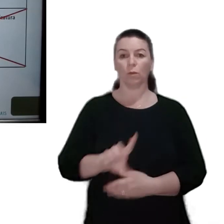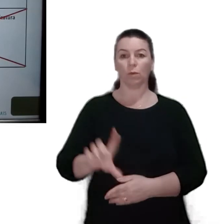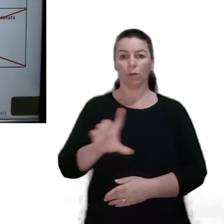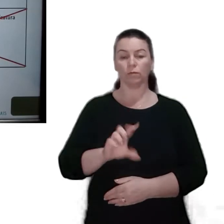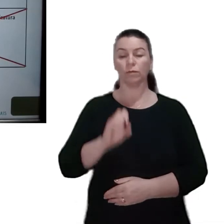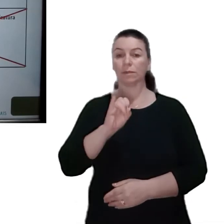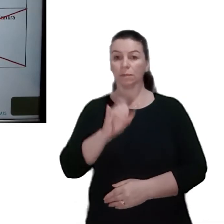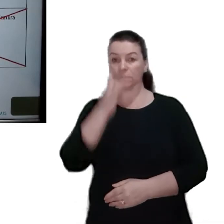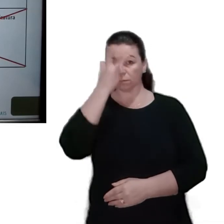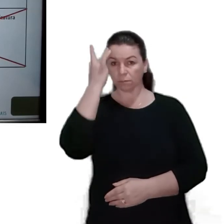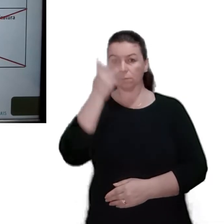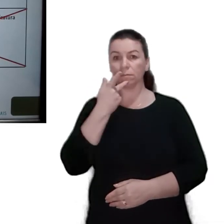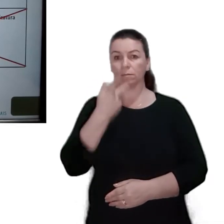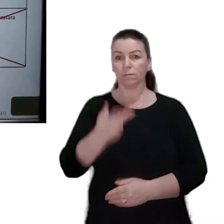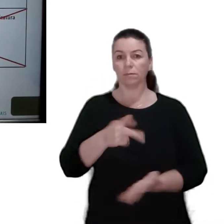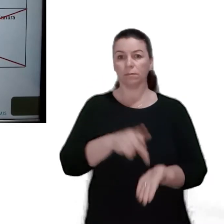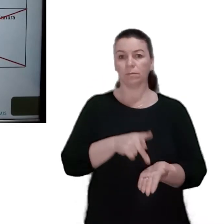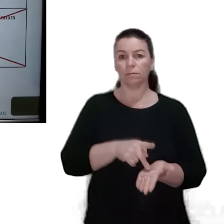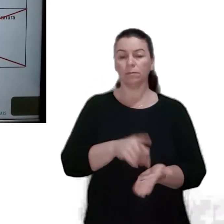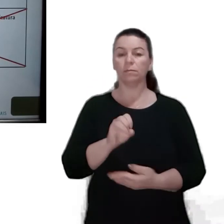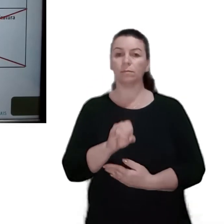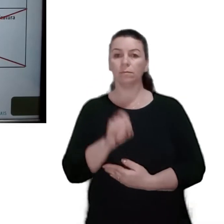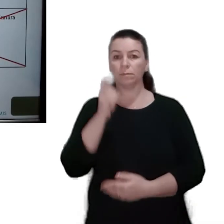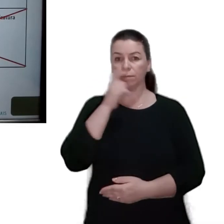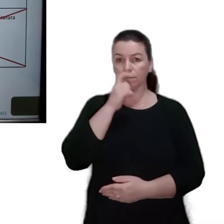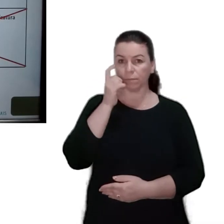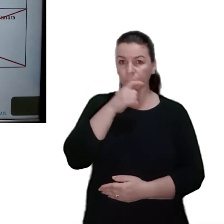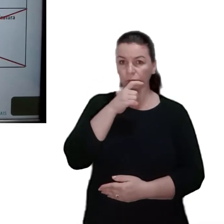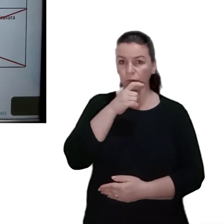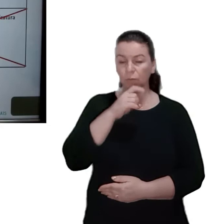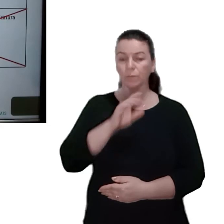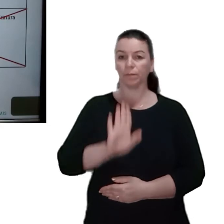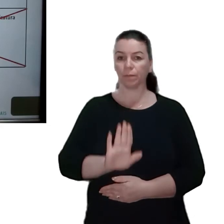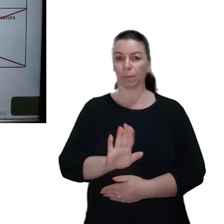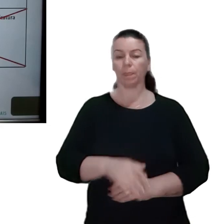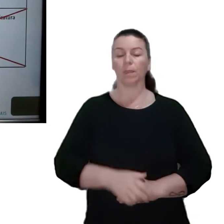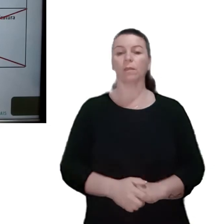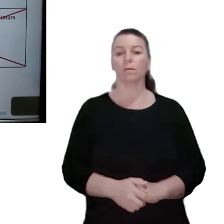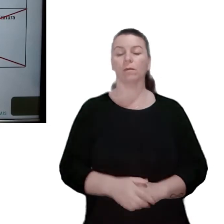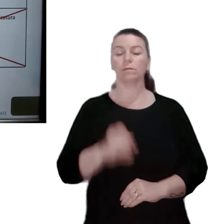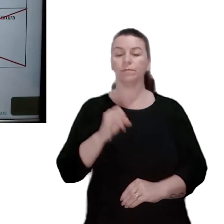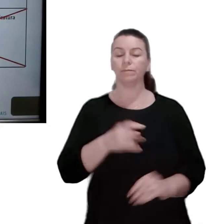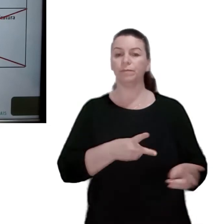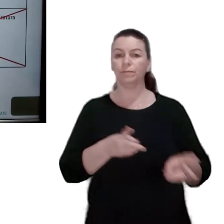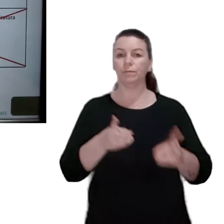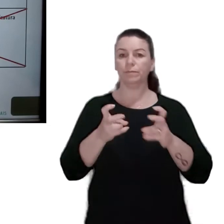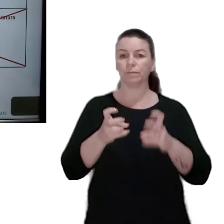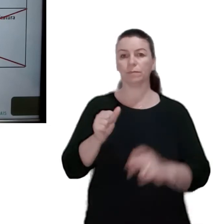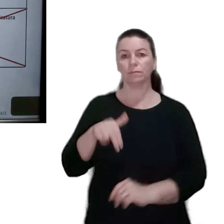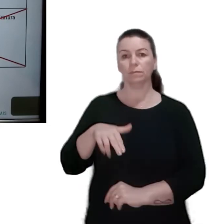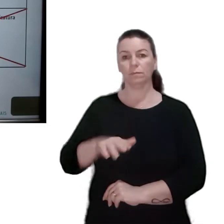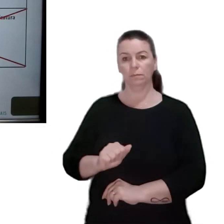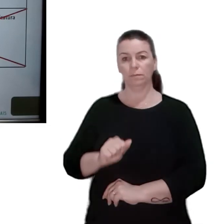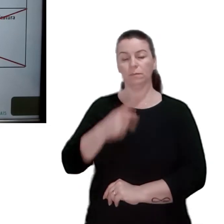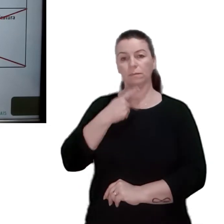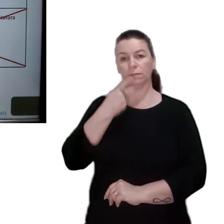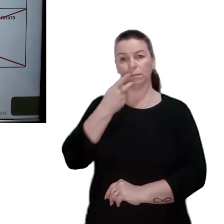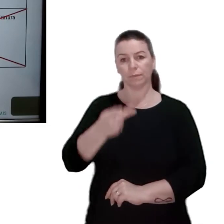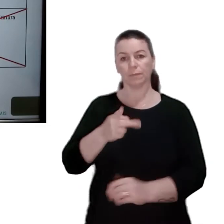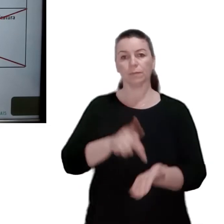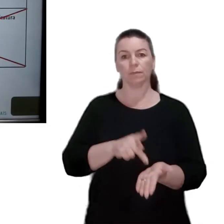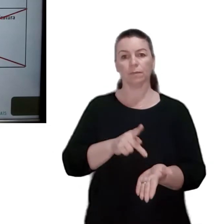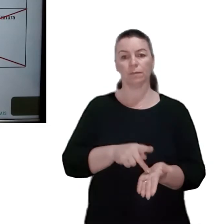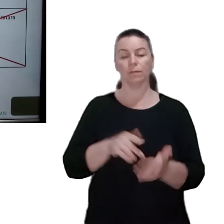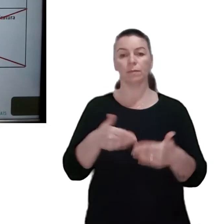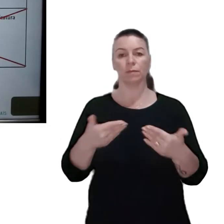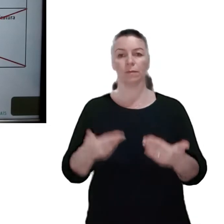se a pessoa disse a verdade ou se a pessoa mentiu. Veja só, quando eu observo Ana disse verdade tanto na